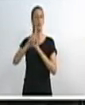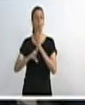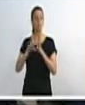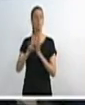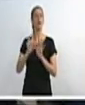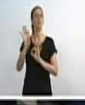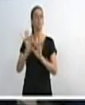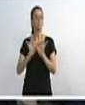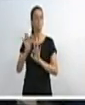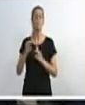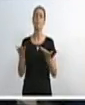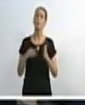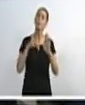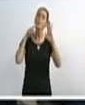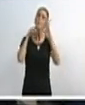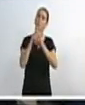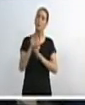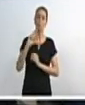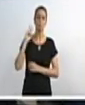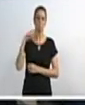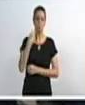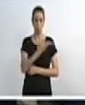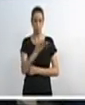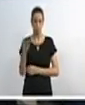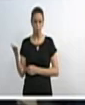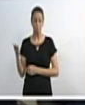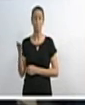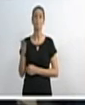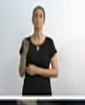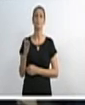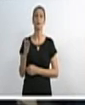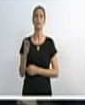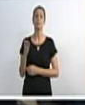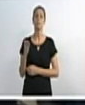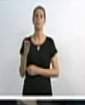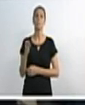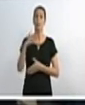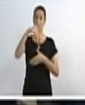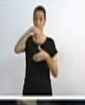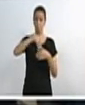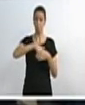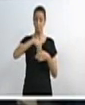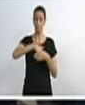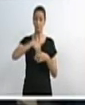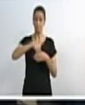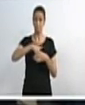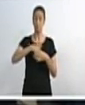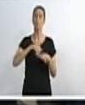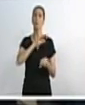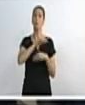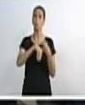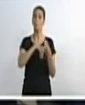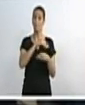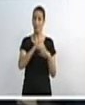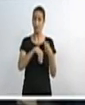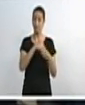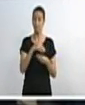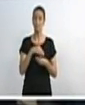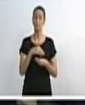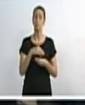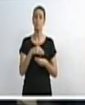Consulto os senhores vereadores para votação, para que façamos a votação englobada das